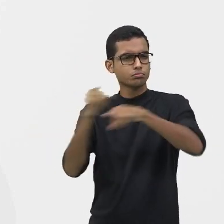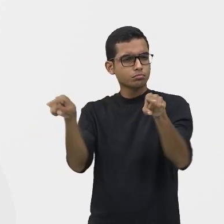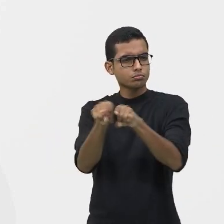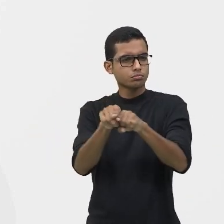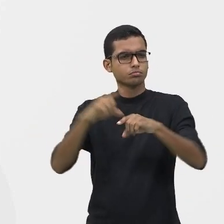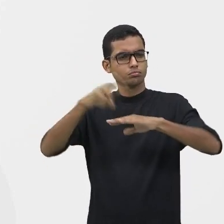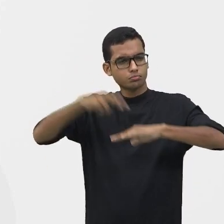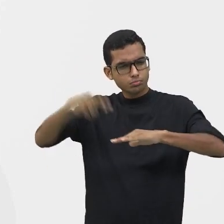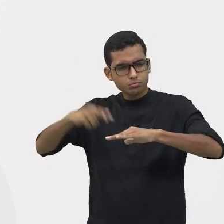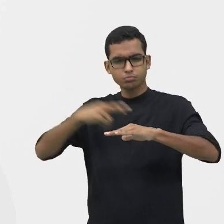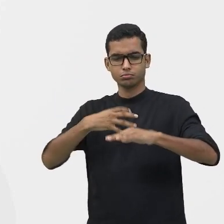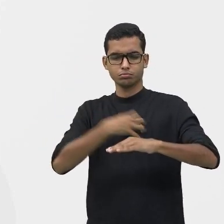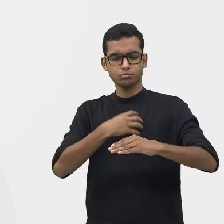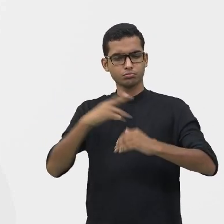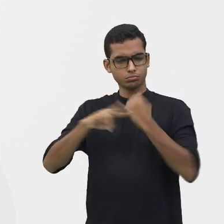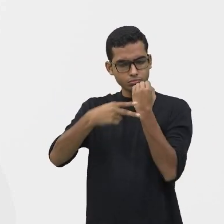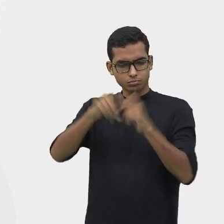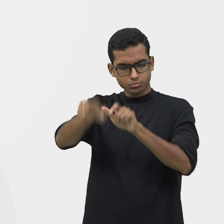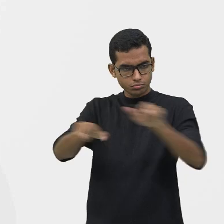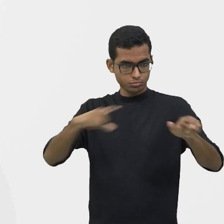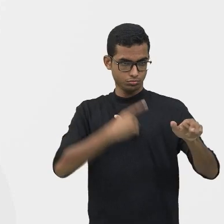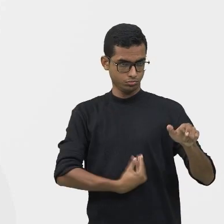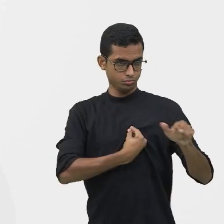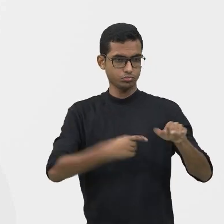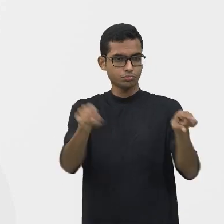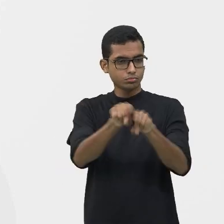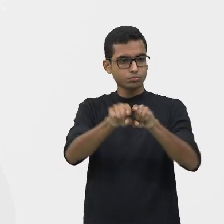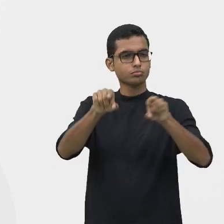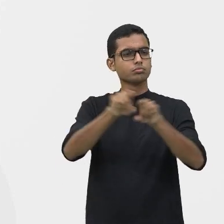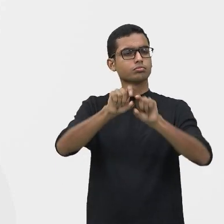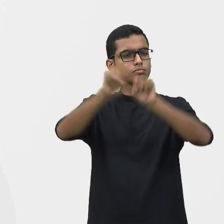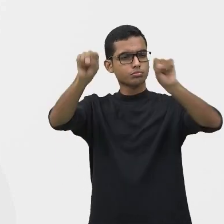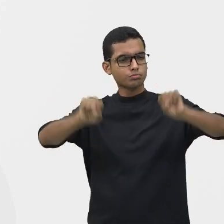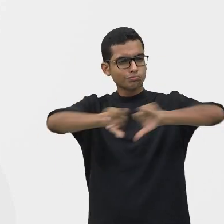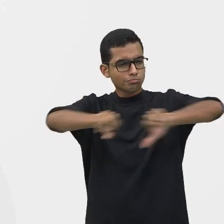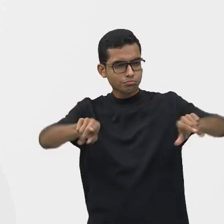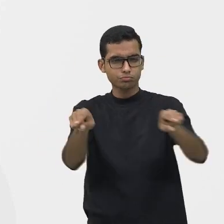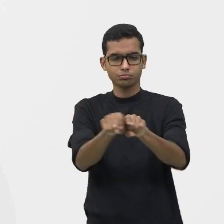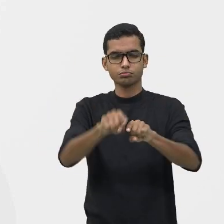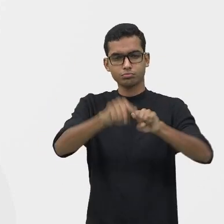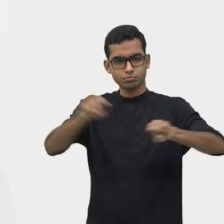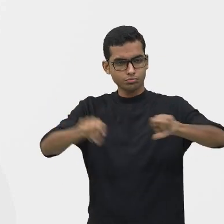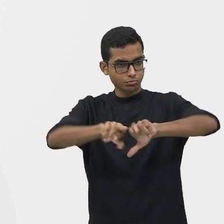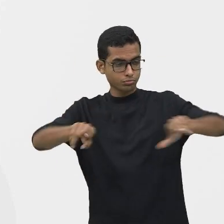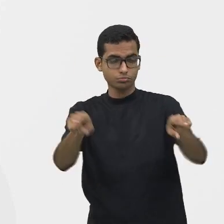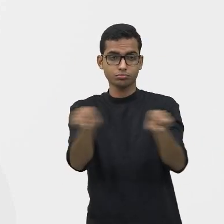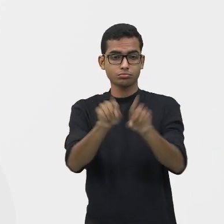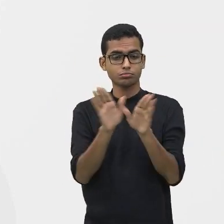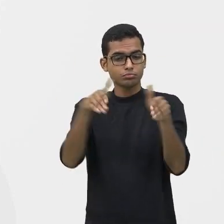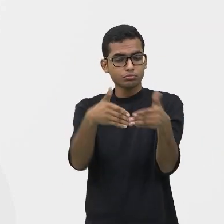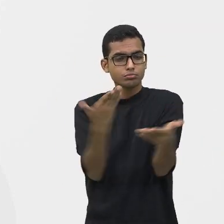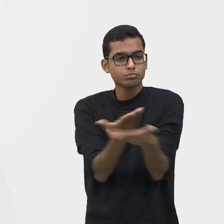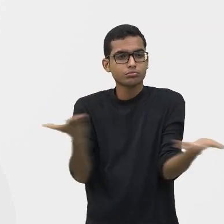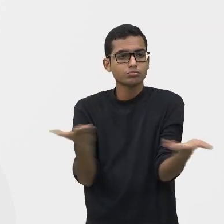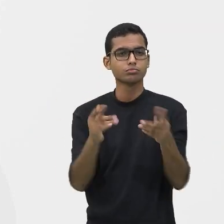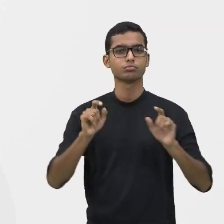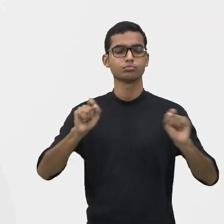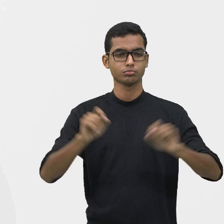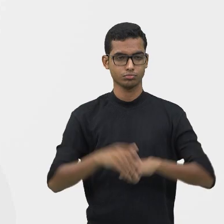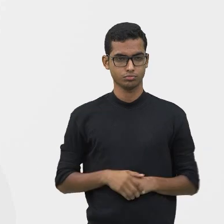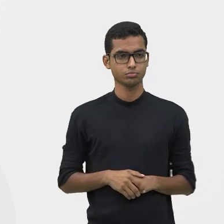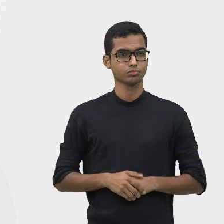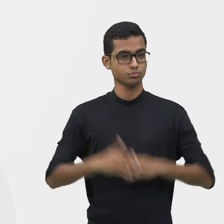efeitos em seres vivos, desequilíbrio em sistemas envolvendo diferentes variáveis. E a gente vai estudar especificamente